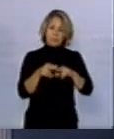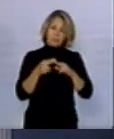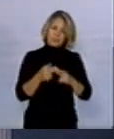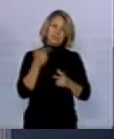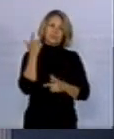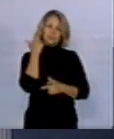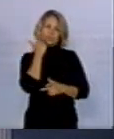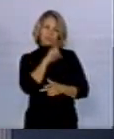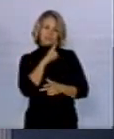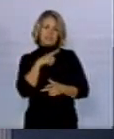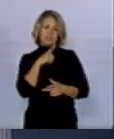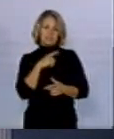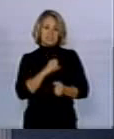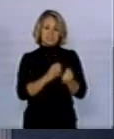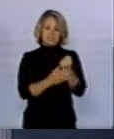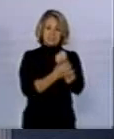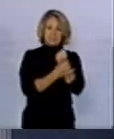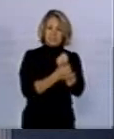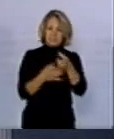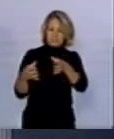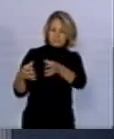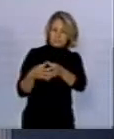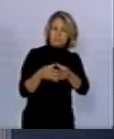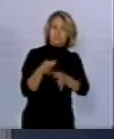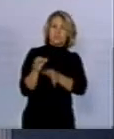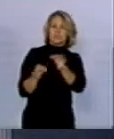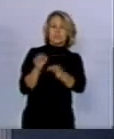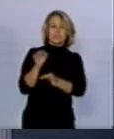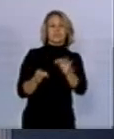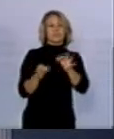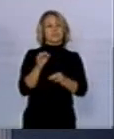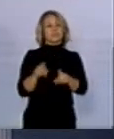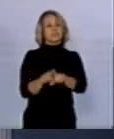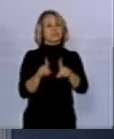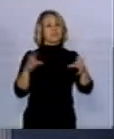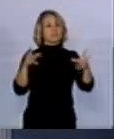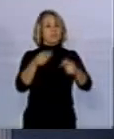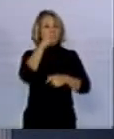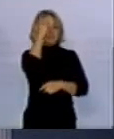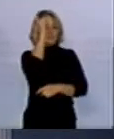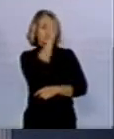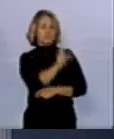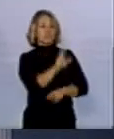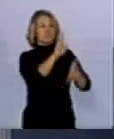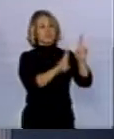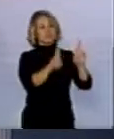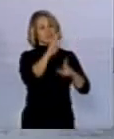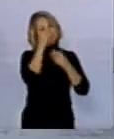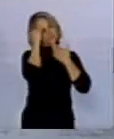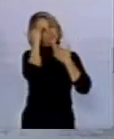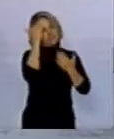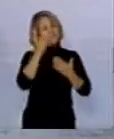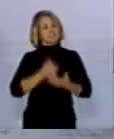ela confere segurança jurídica para o setor, em termos de investimento, e, sobretudo, para o cidadão. Muito obrigada.